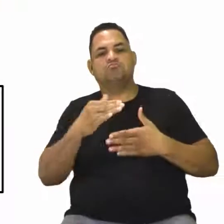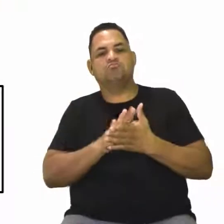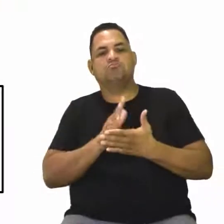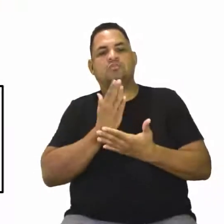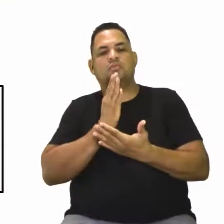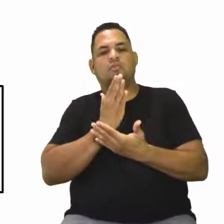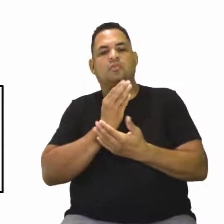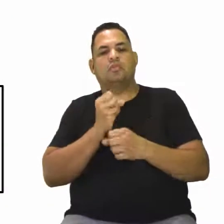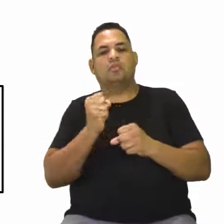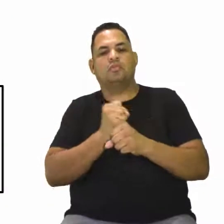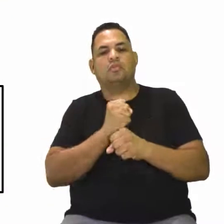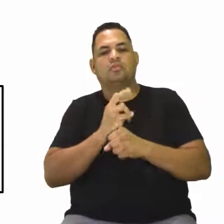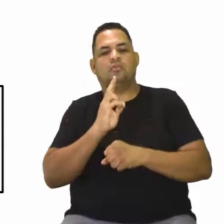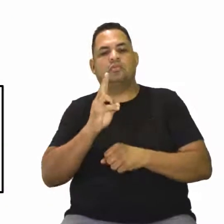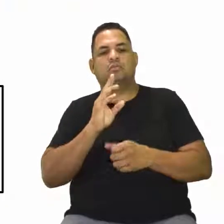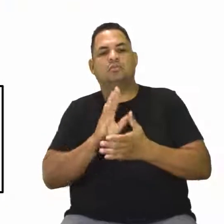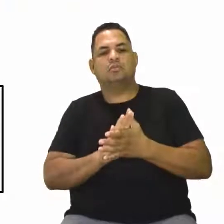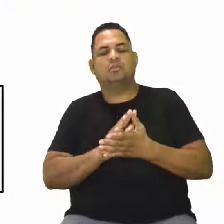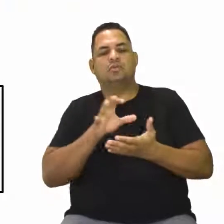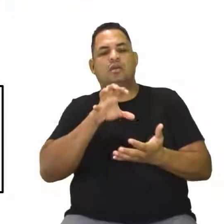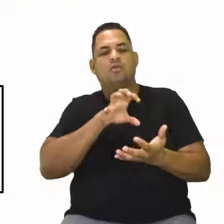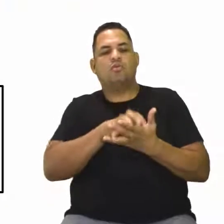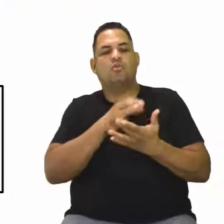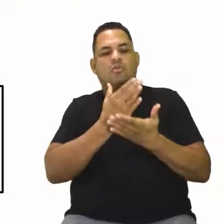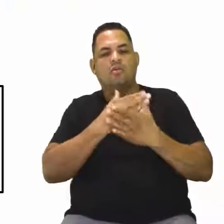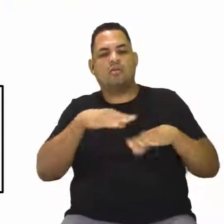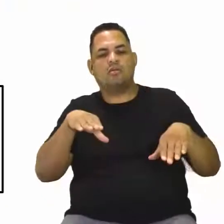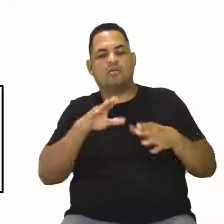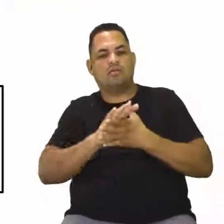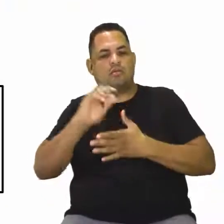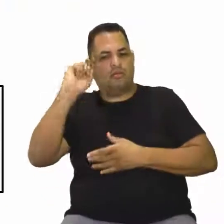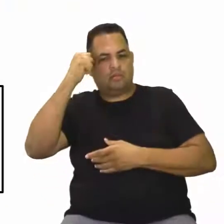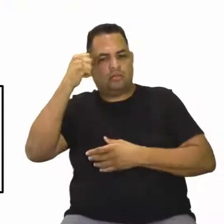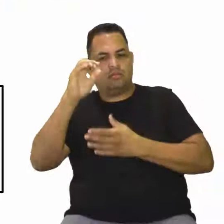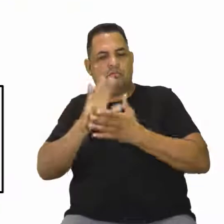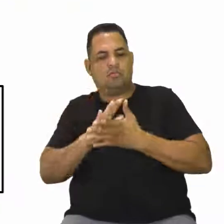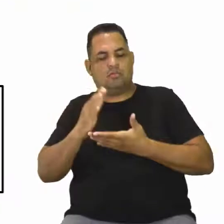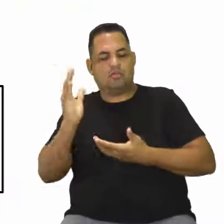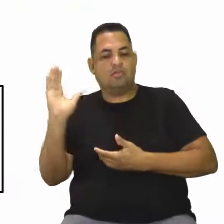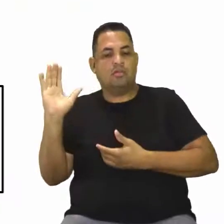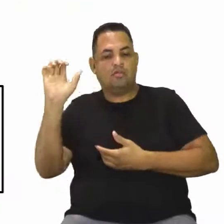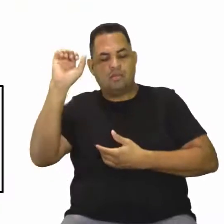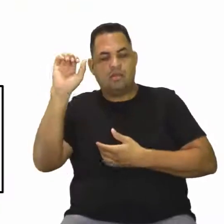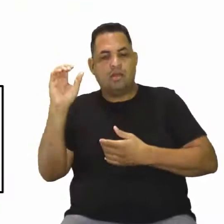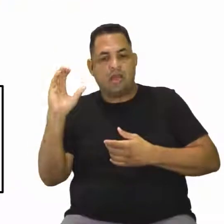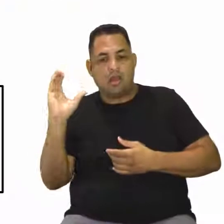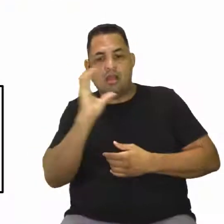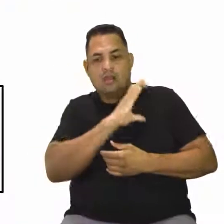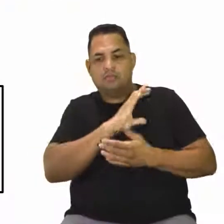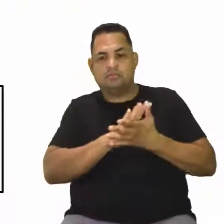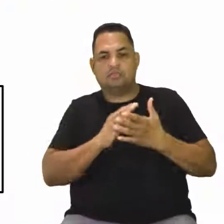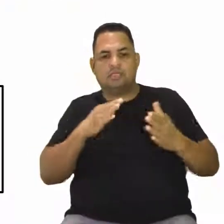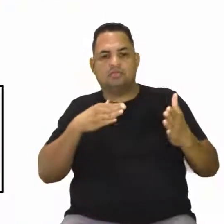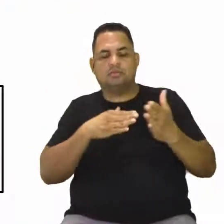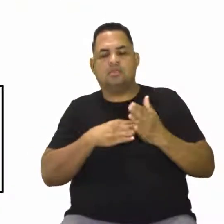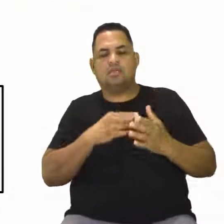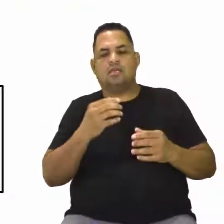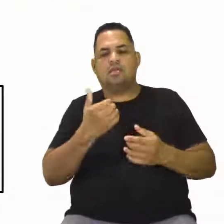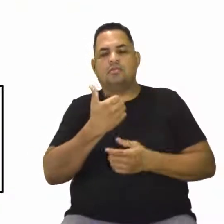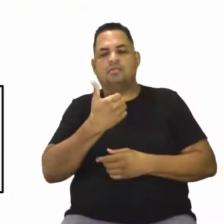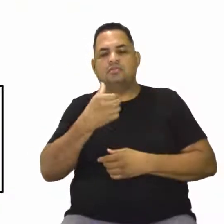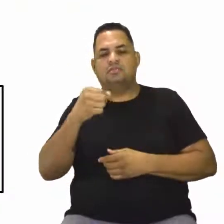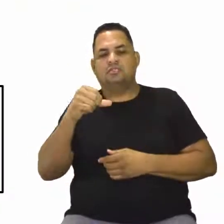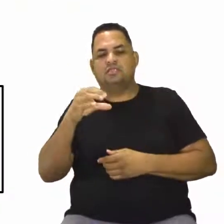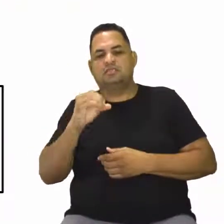essa conferência, o processo de descolonização da África se acelerou até o ano de